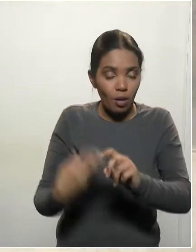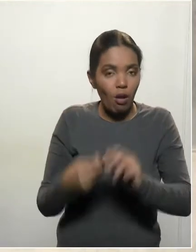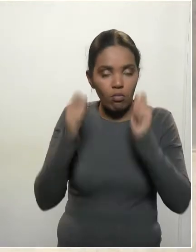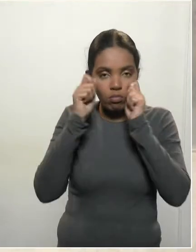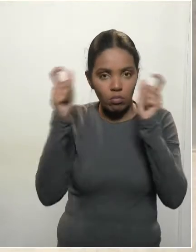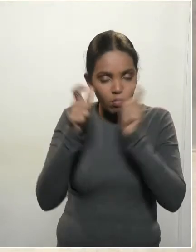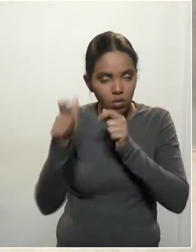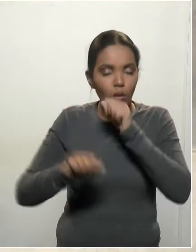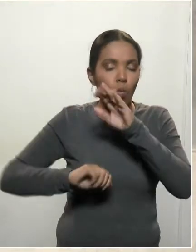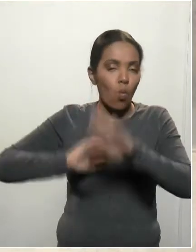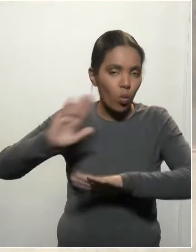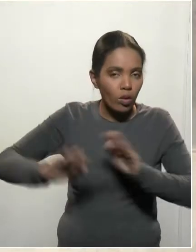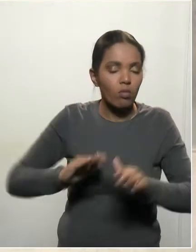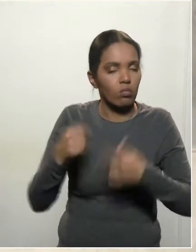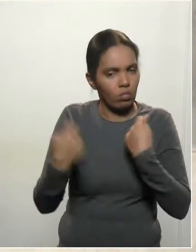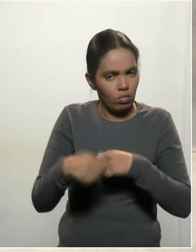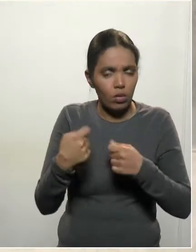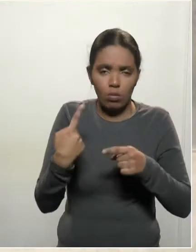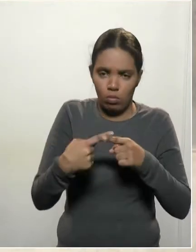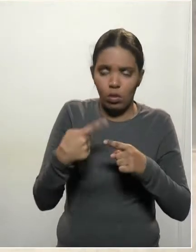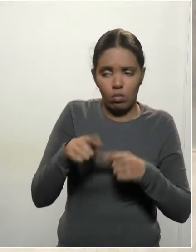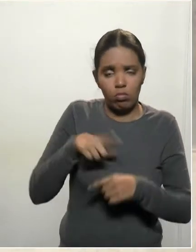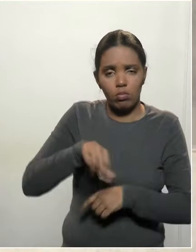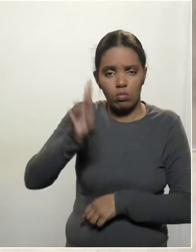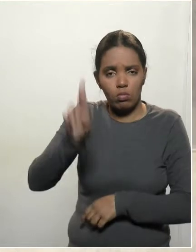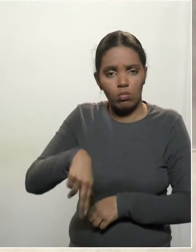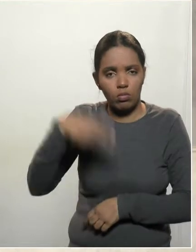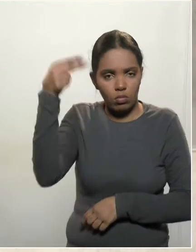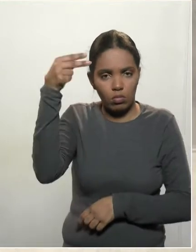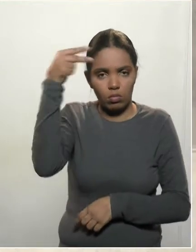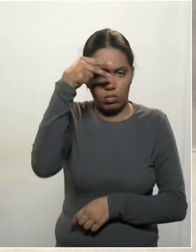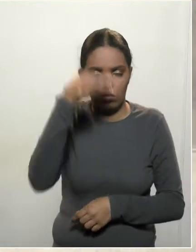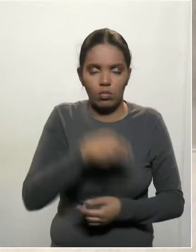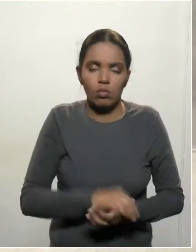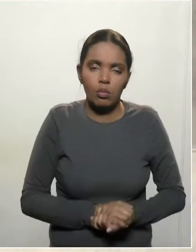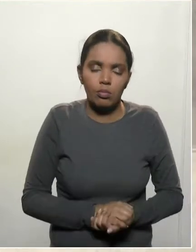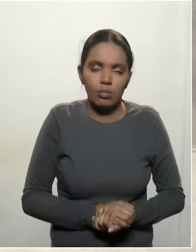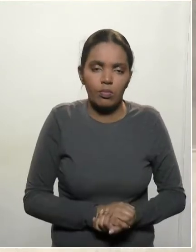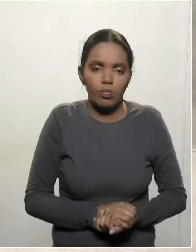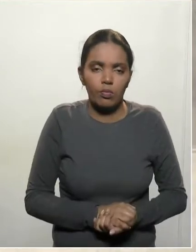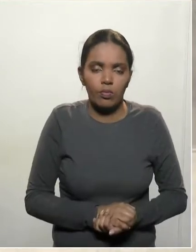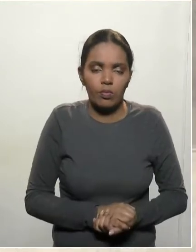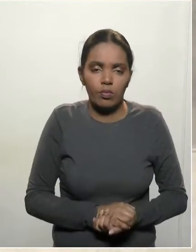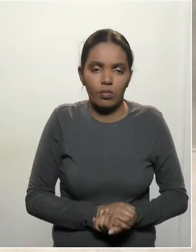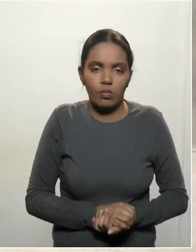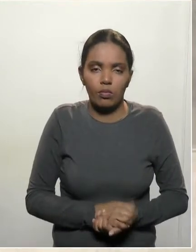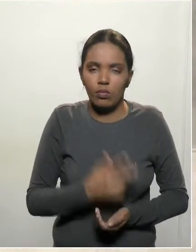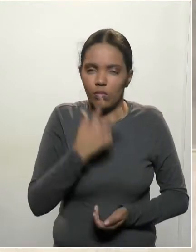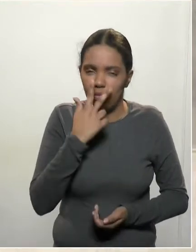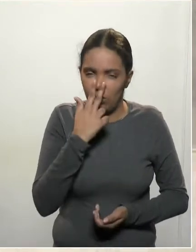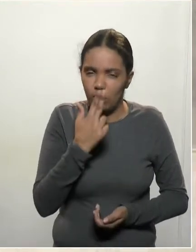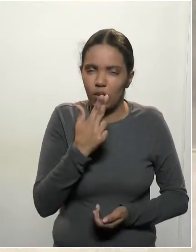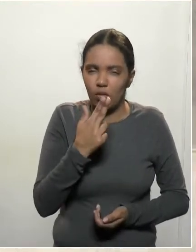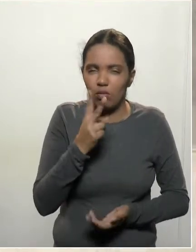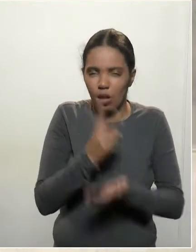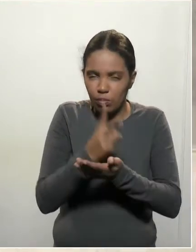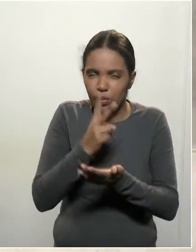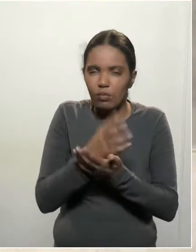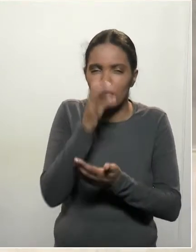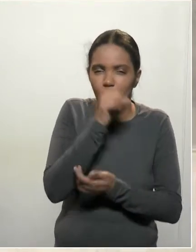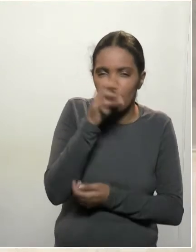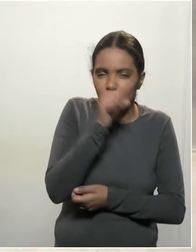né? E o Vossa Excelência tem muita razão nessa questão aí. Eu que ando sinais de semana aí, a gente sabe como